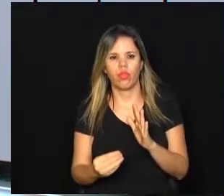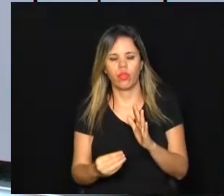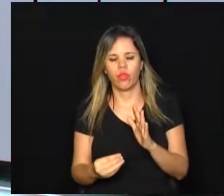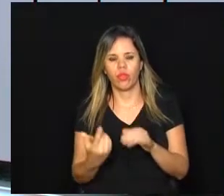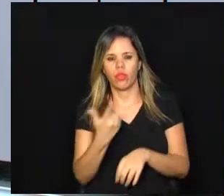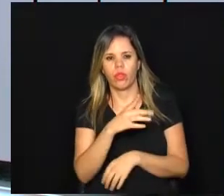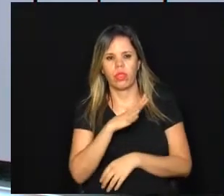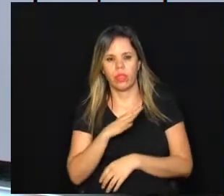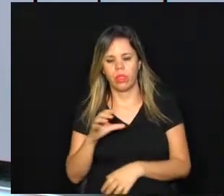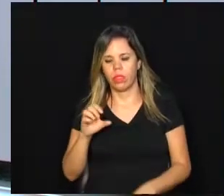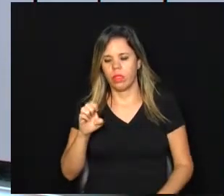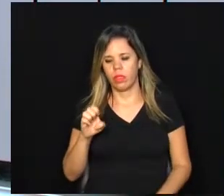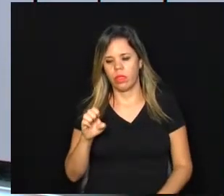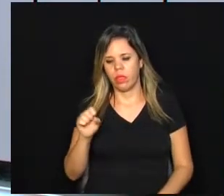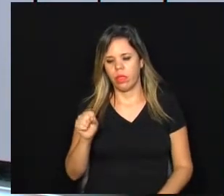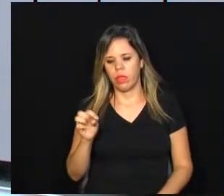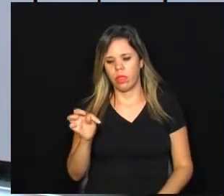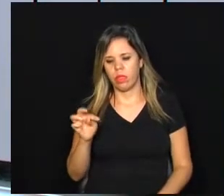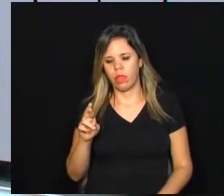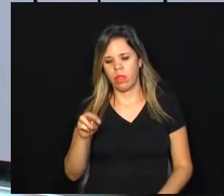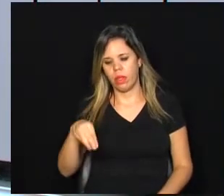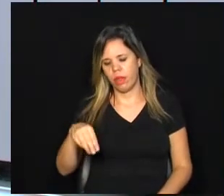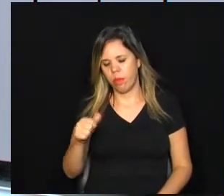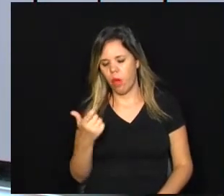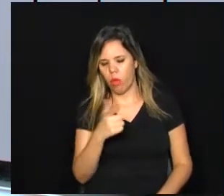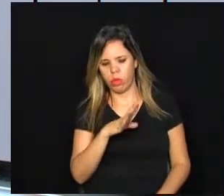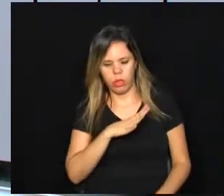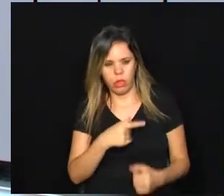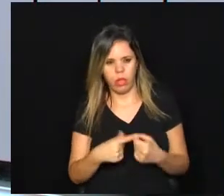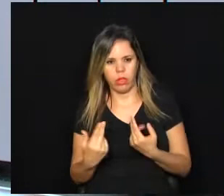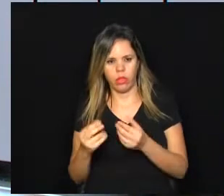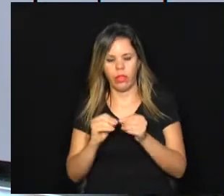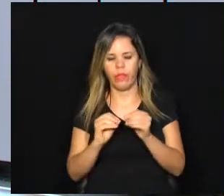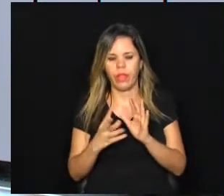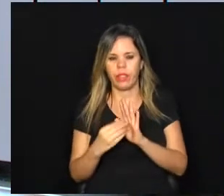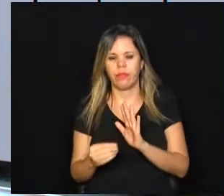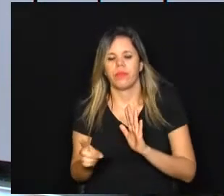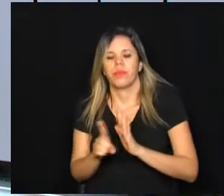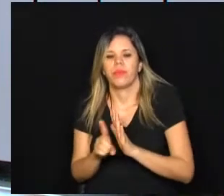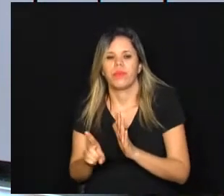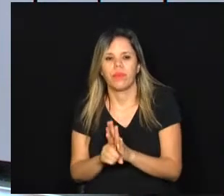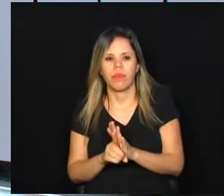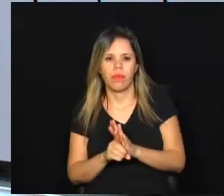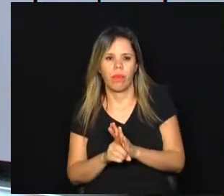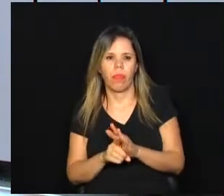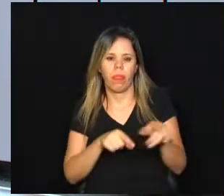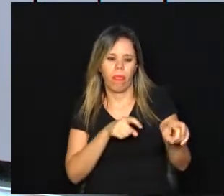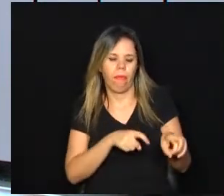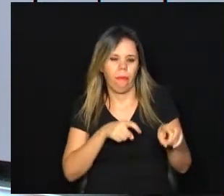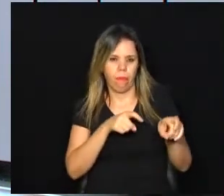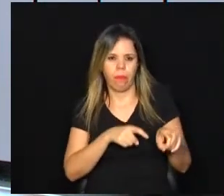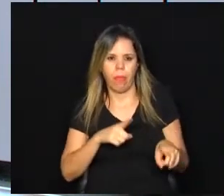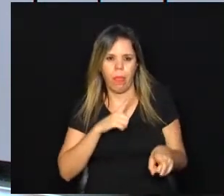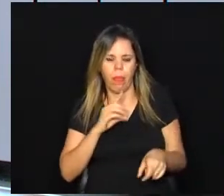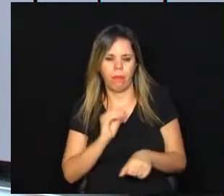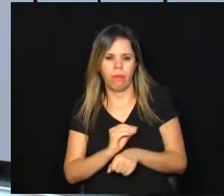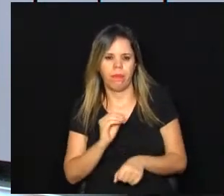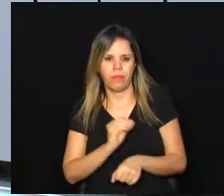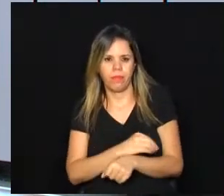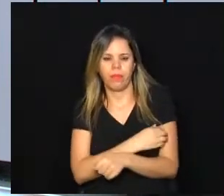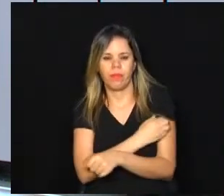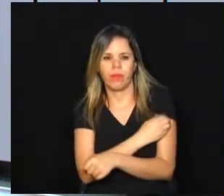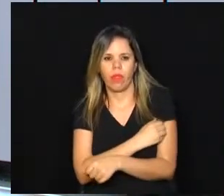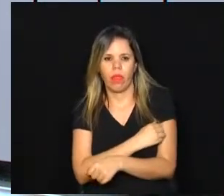primeira que fez, existem outros municípios, onde o proprietário rural que mantiver preservada a sua área